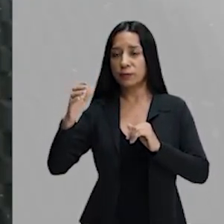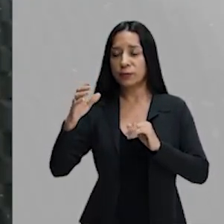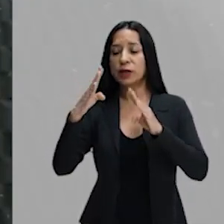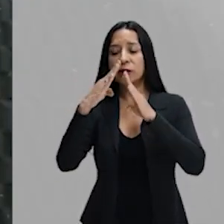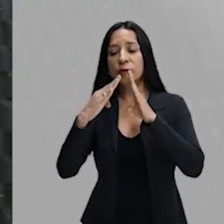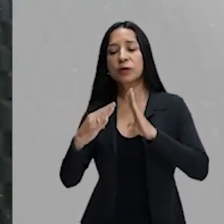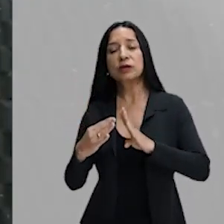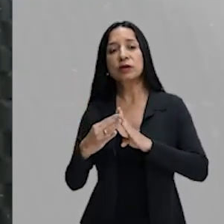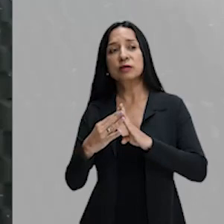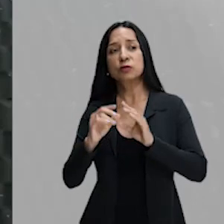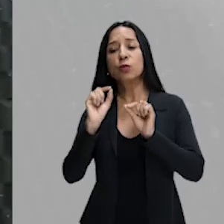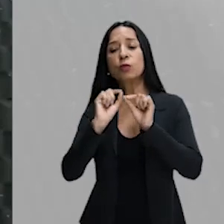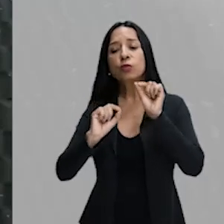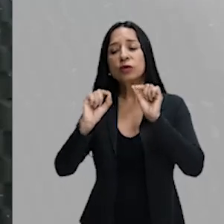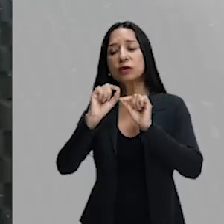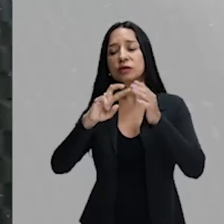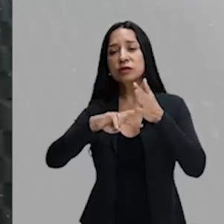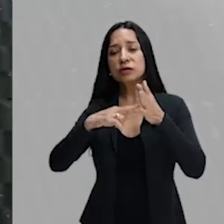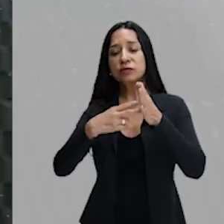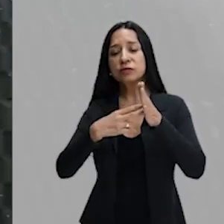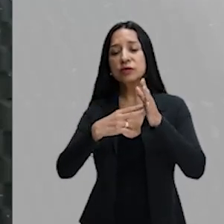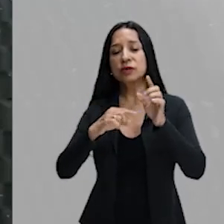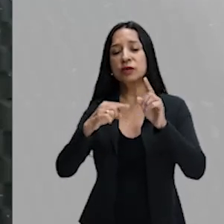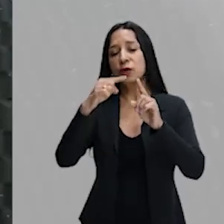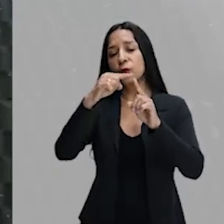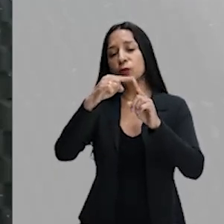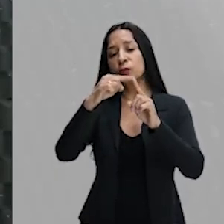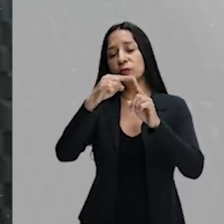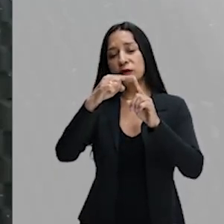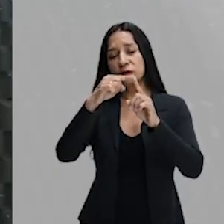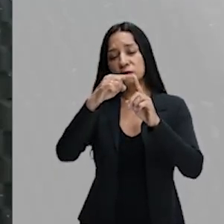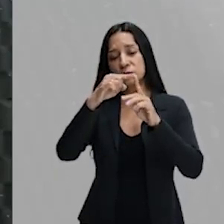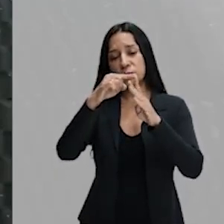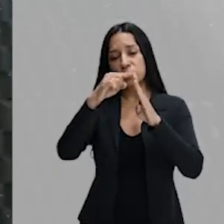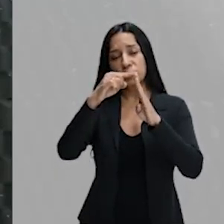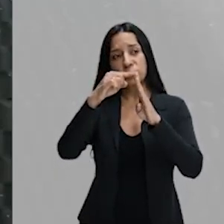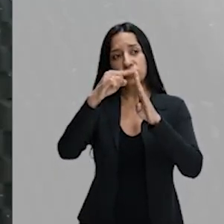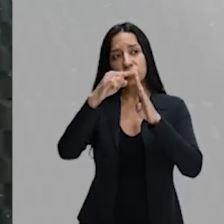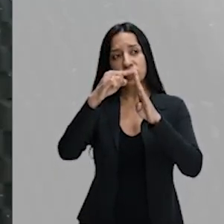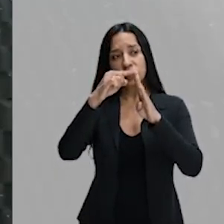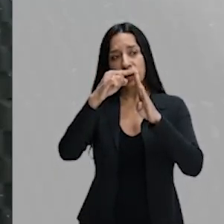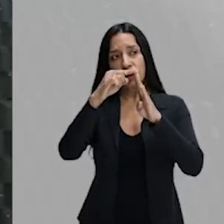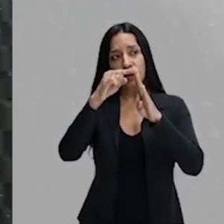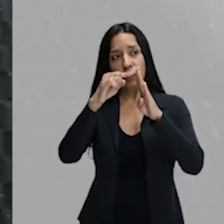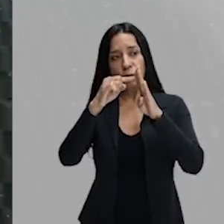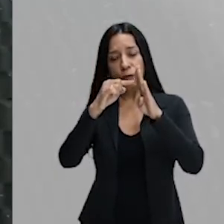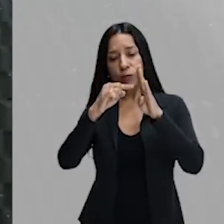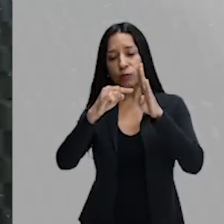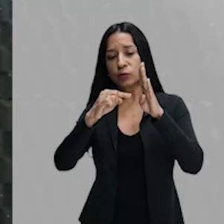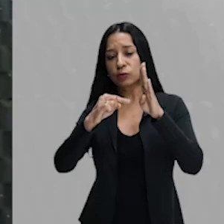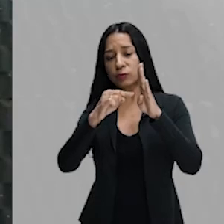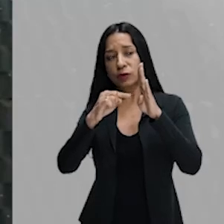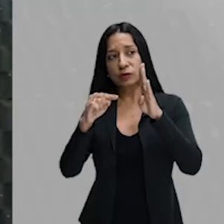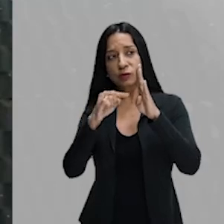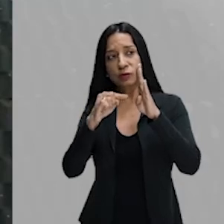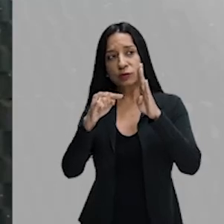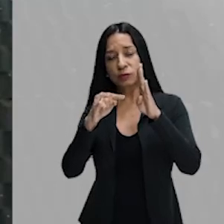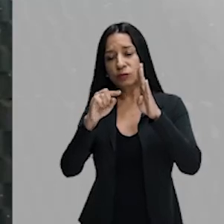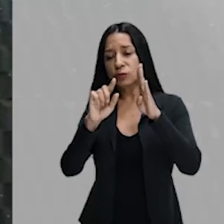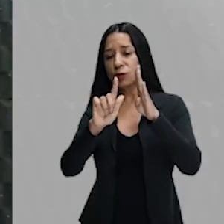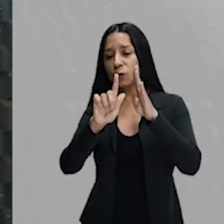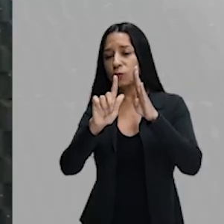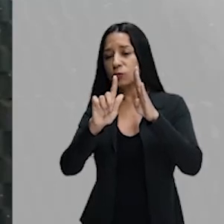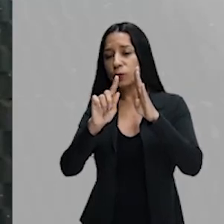vértice ao ponto médio aqui da aresta da base, tá? Vou chamar isso aqui de